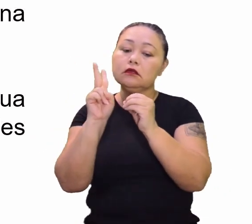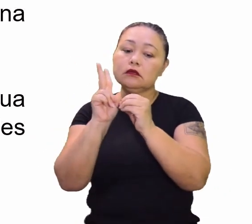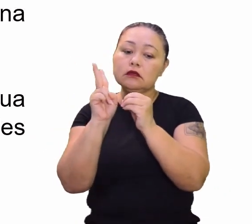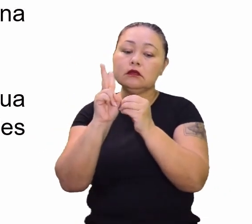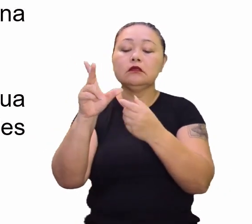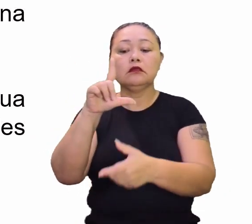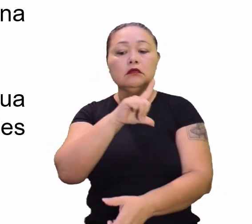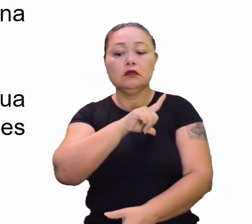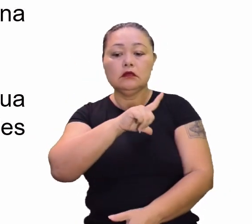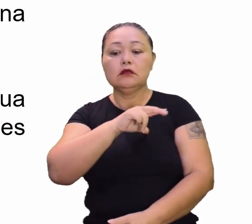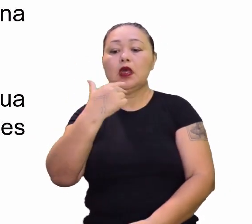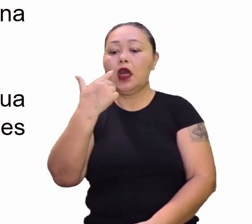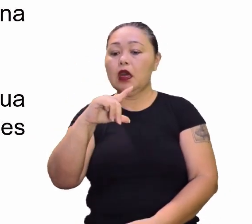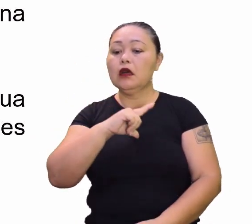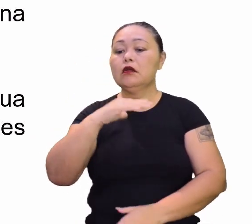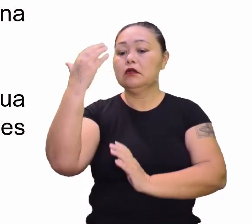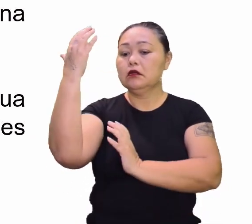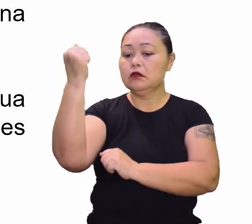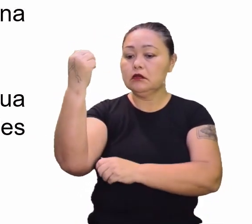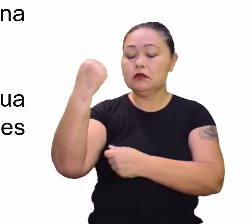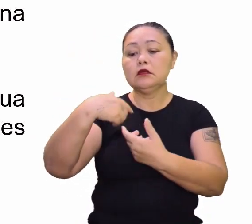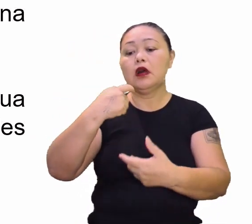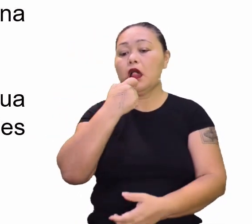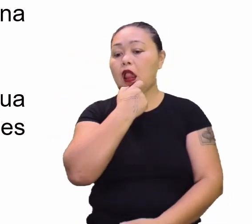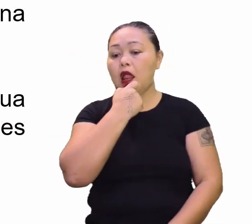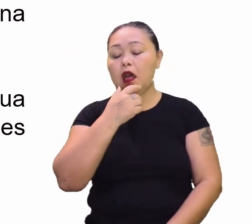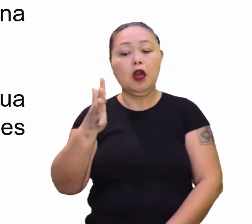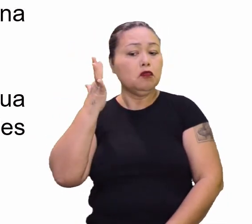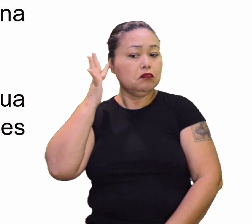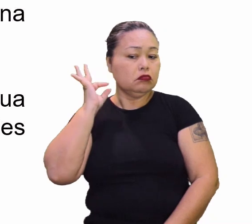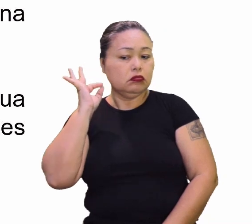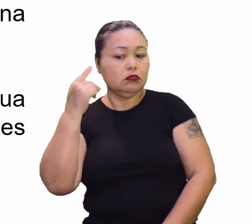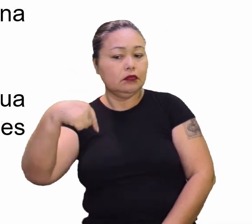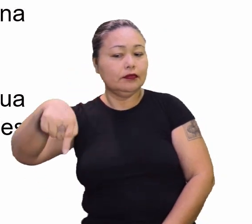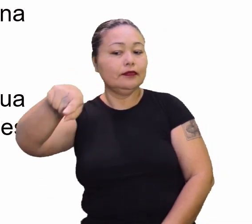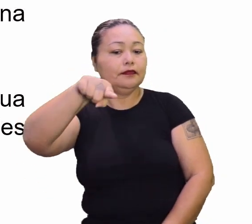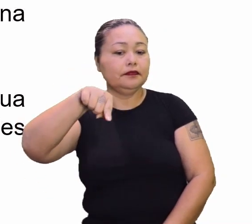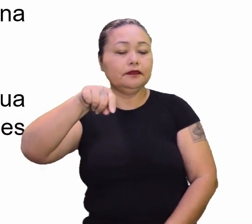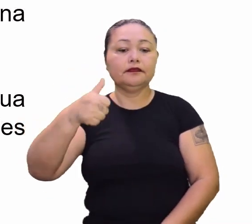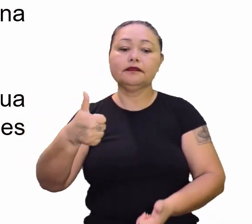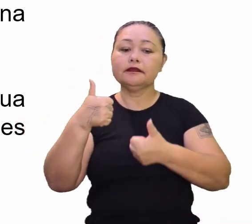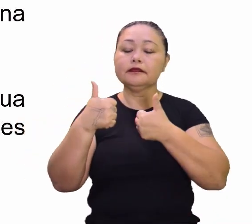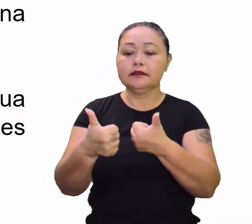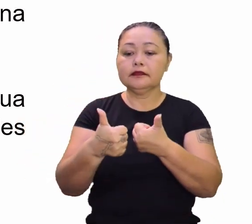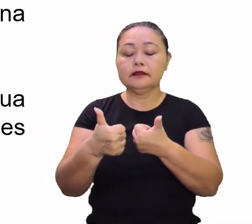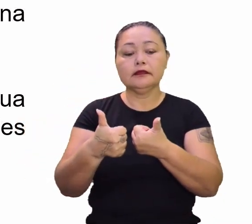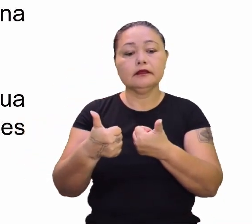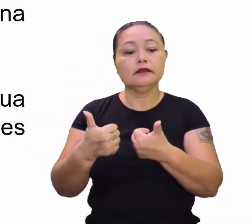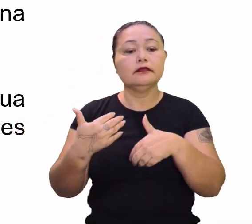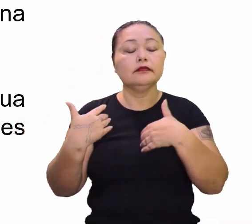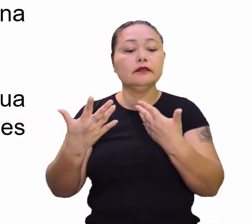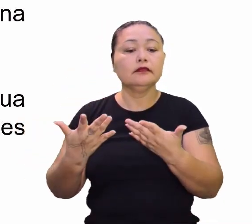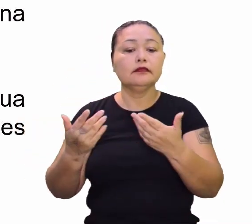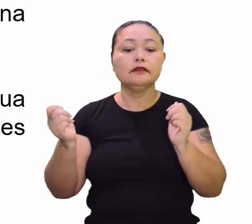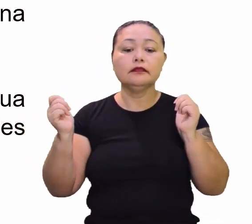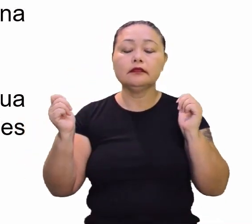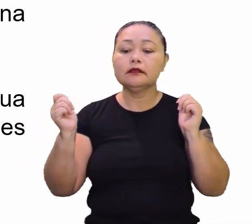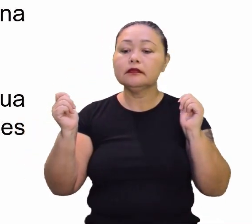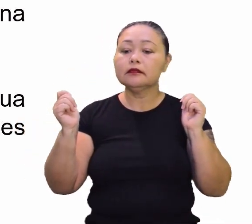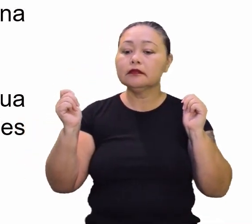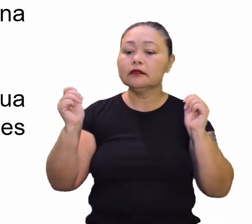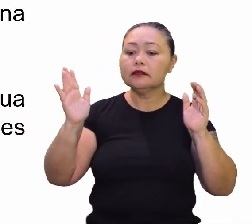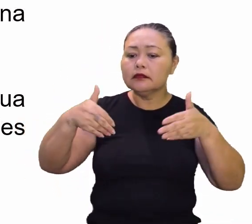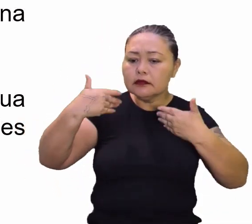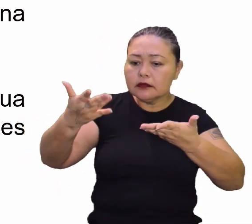a língua espanhola, tem a língua inglesa. Muito bem. É top para eles, né? Olha, com certeza. Fechou, meu amigo. Olha só, capacitar